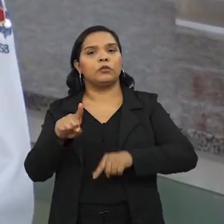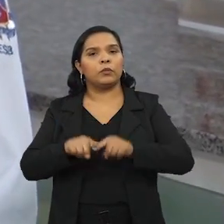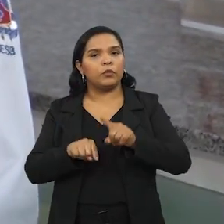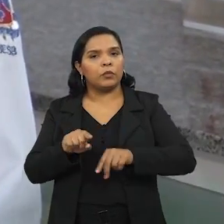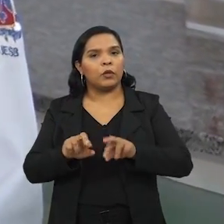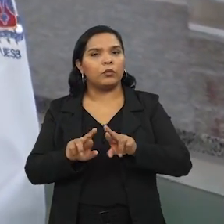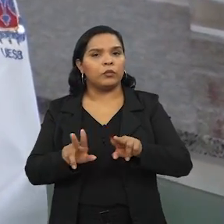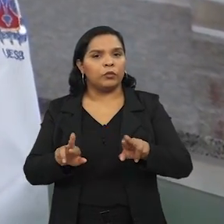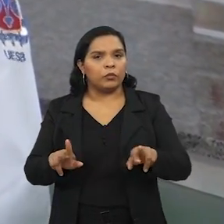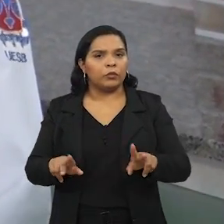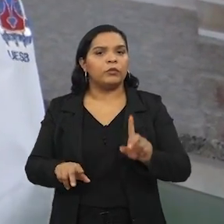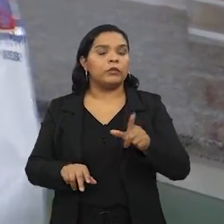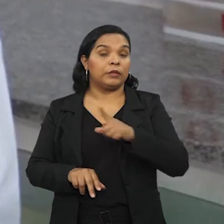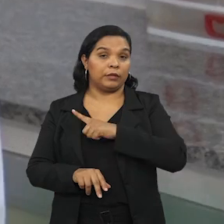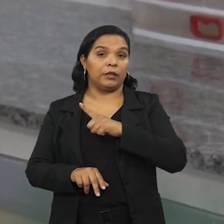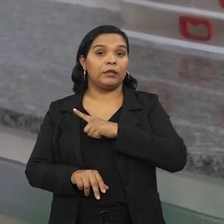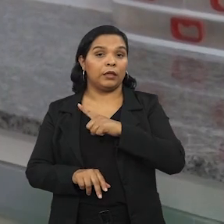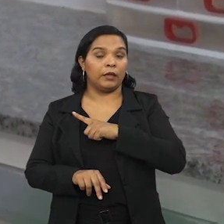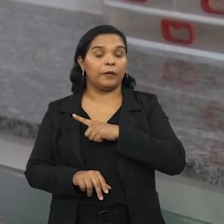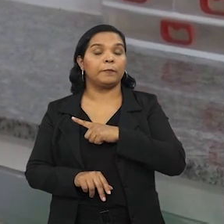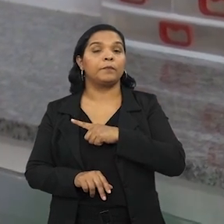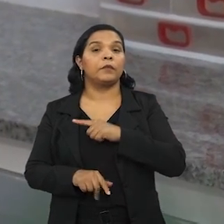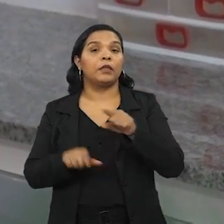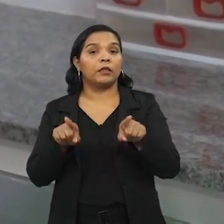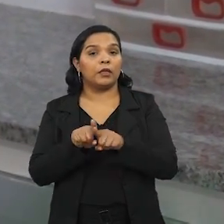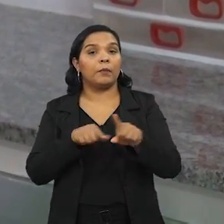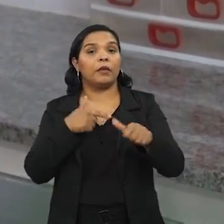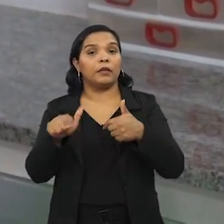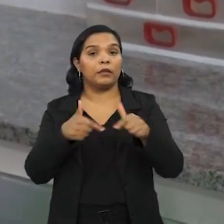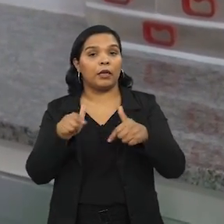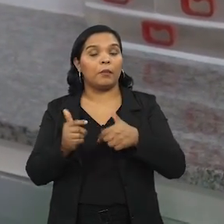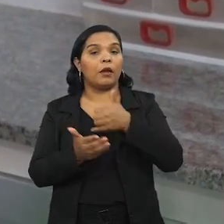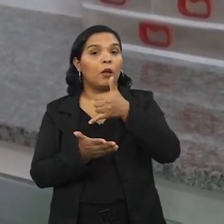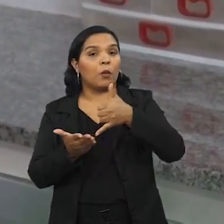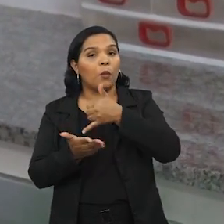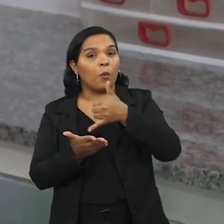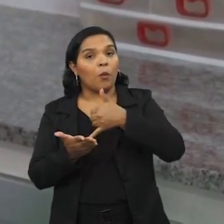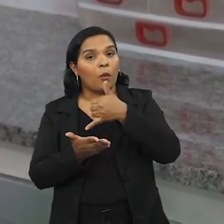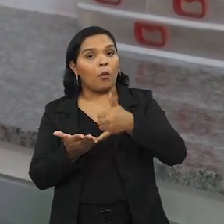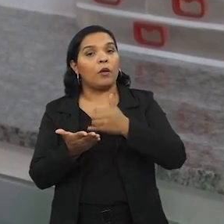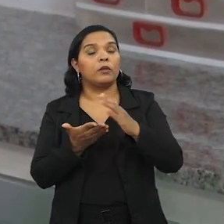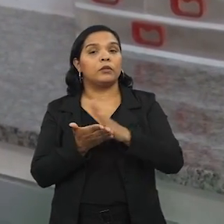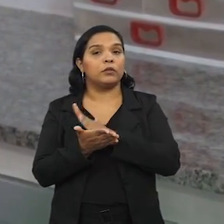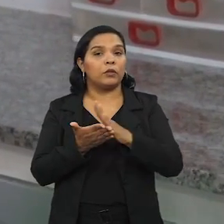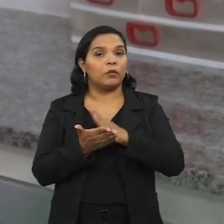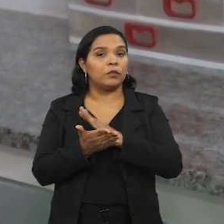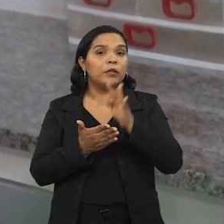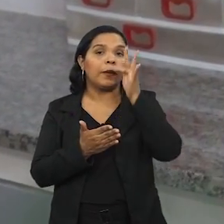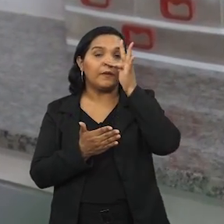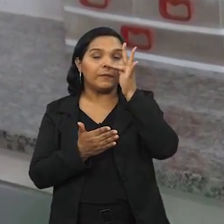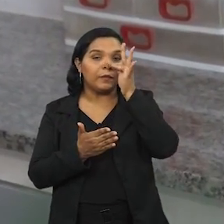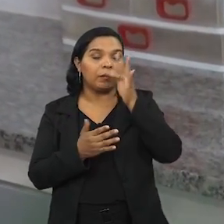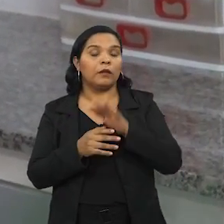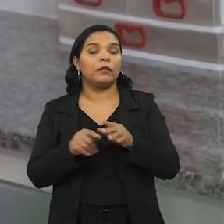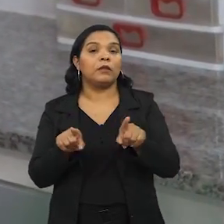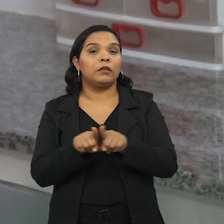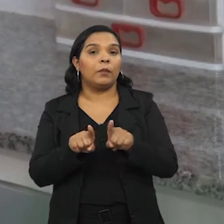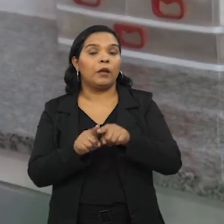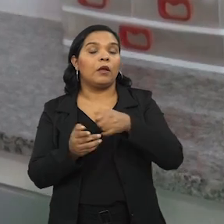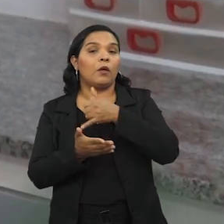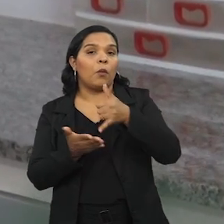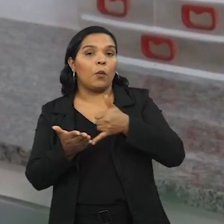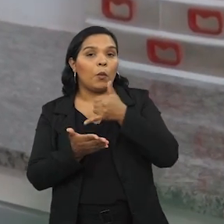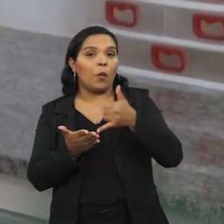desenvolvimento de produtos a partir dos extratos que a gente já tem, né? Eu falei que a gente trabalha também com óleos essenciais de algumas espécies,